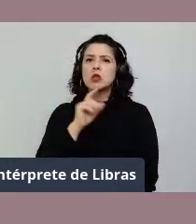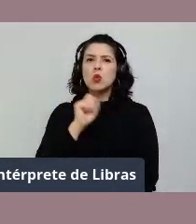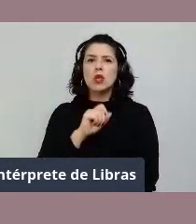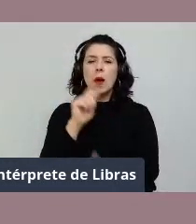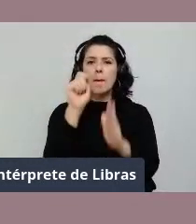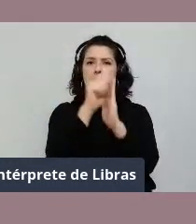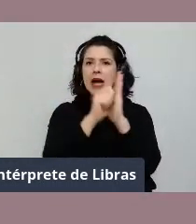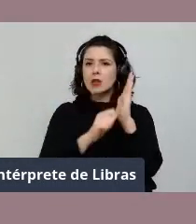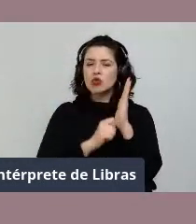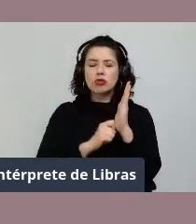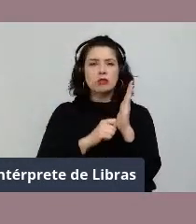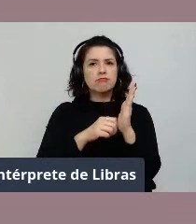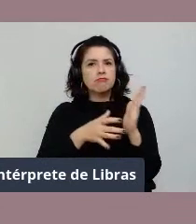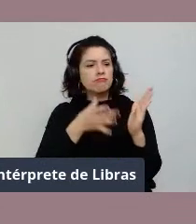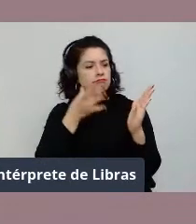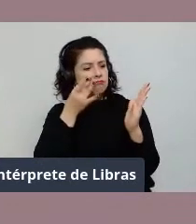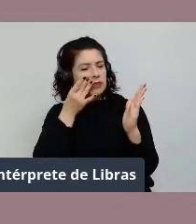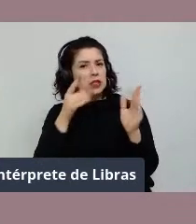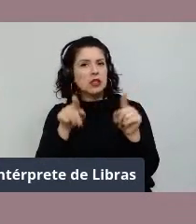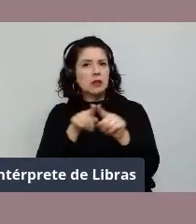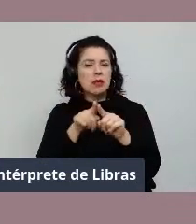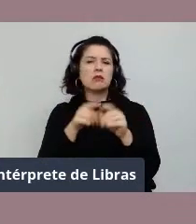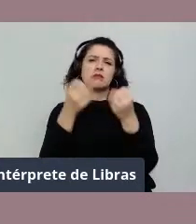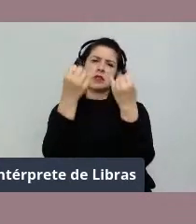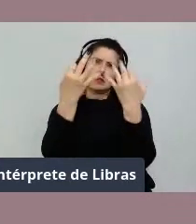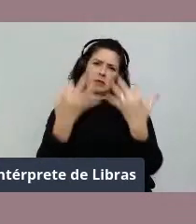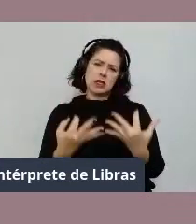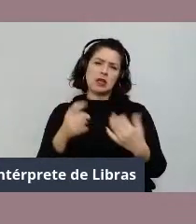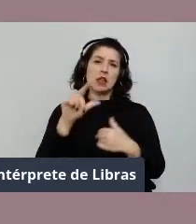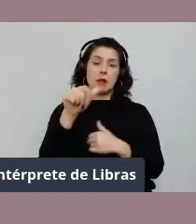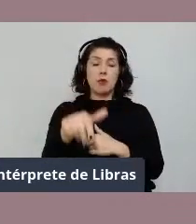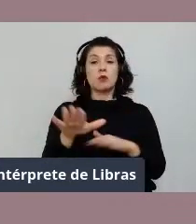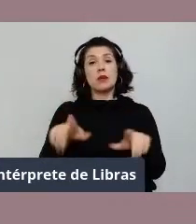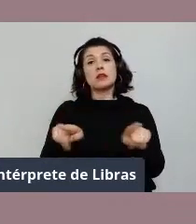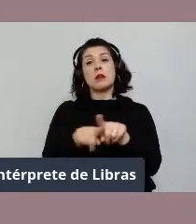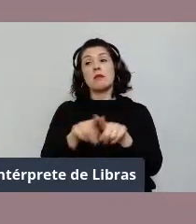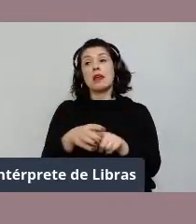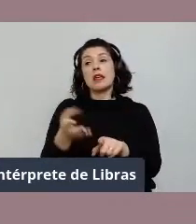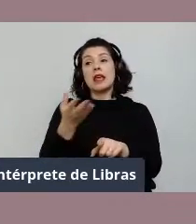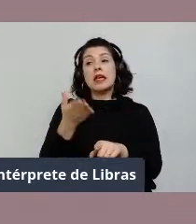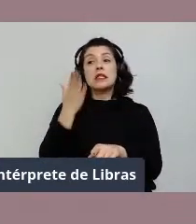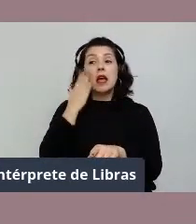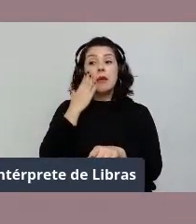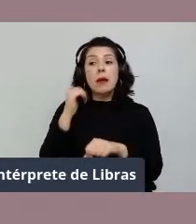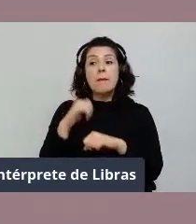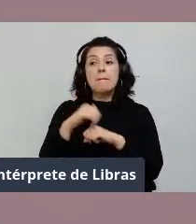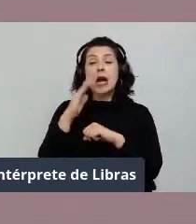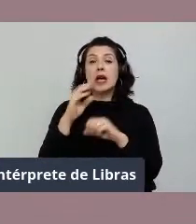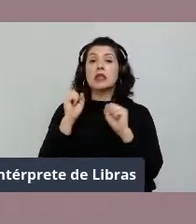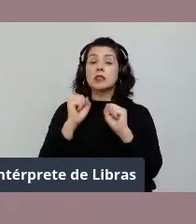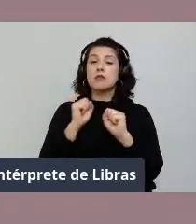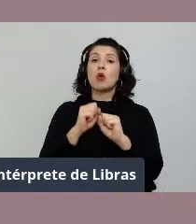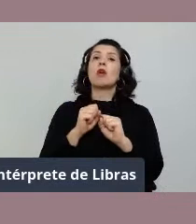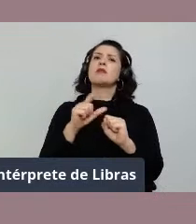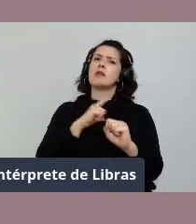gente, mas que quem quiser saber também mais pode procurar a revista